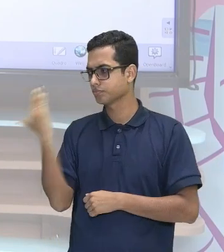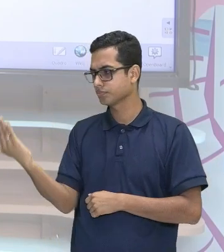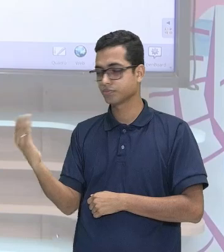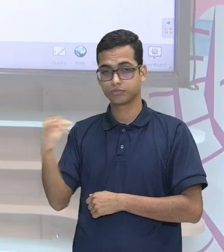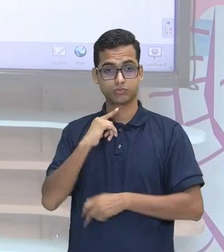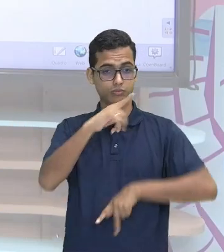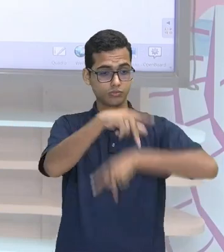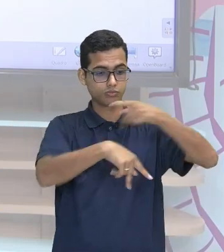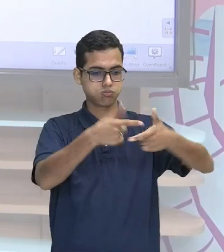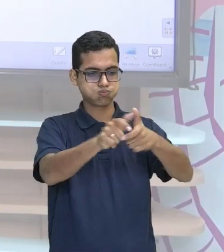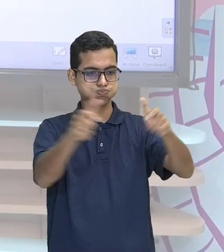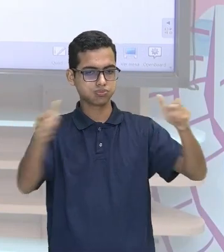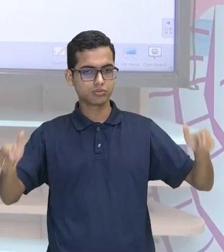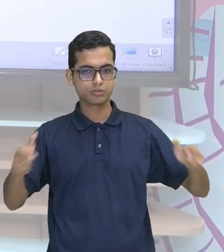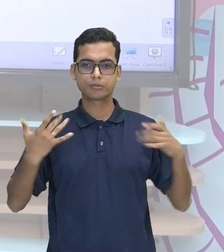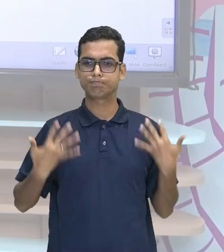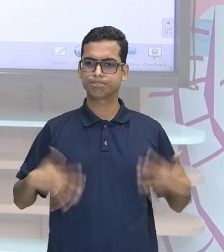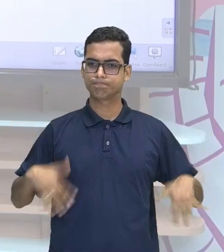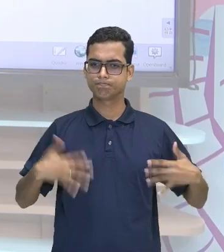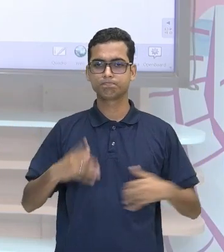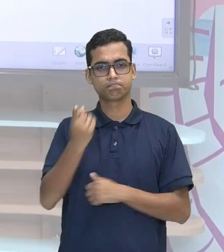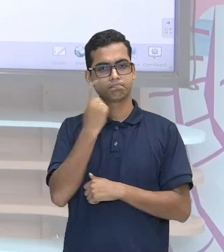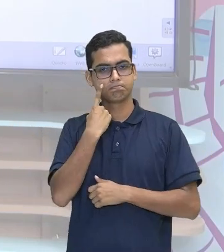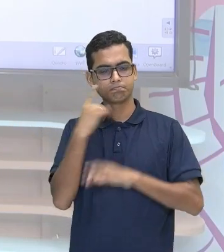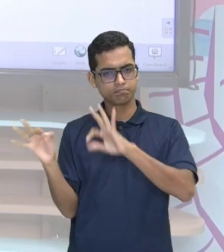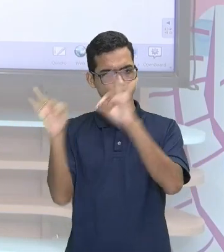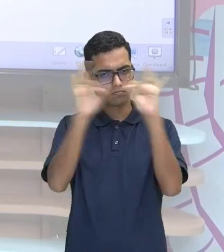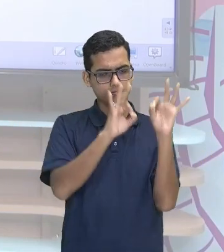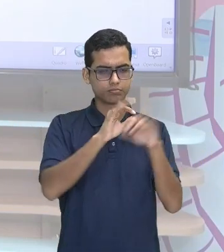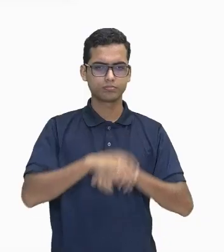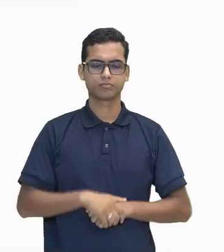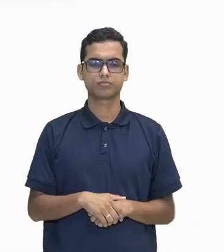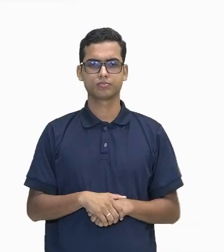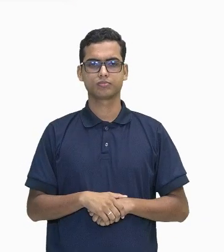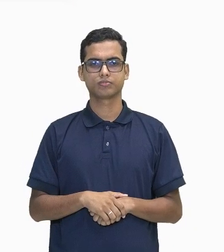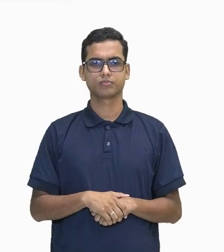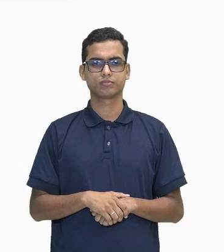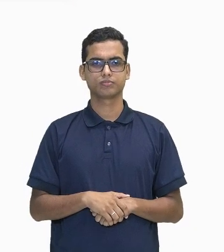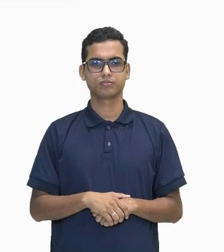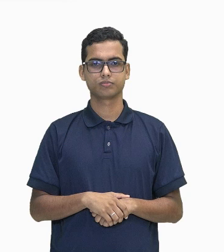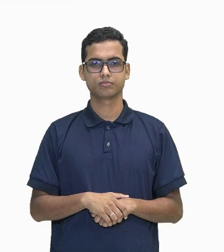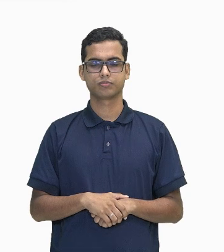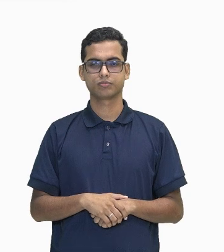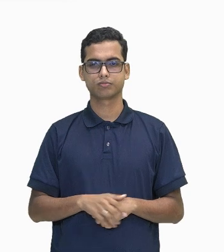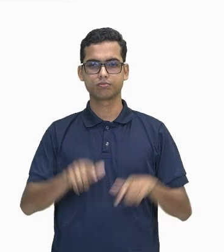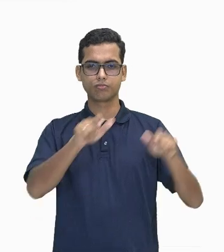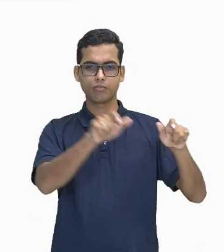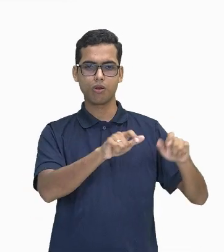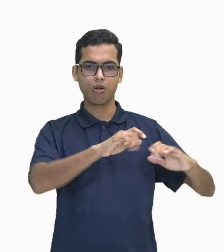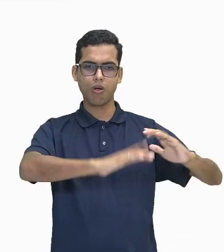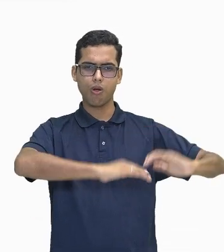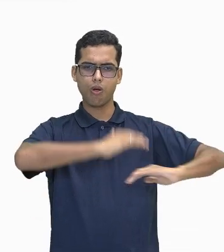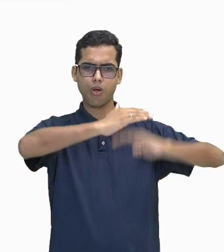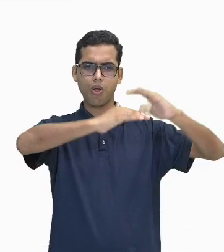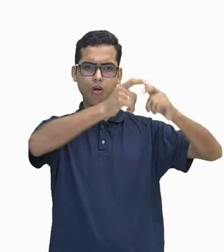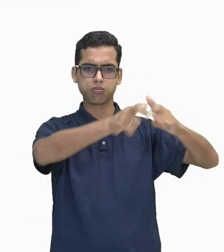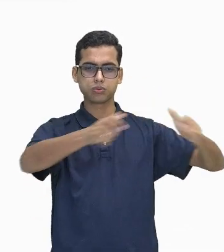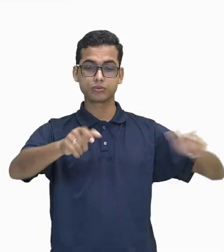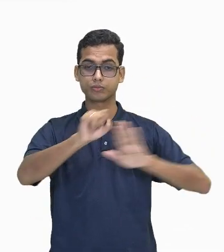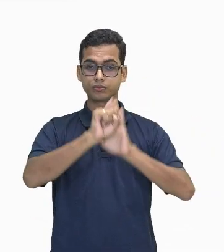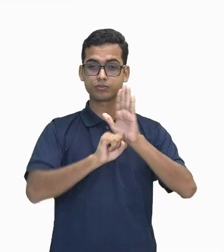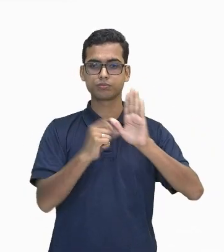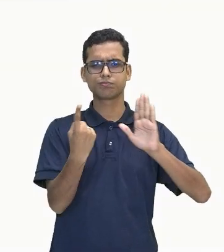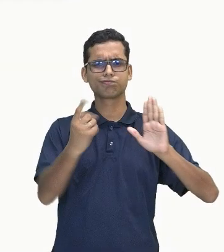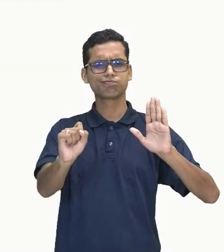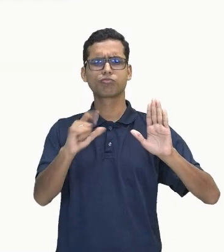também observa. E aí nós temos o desenvolvimento das cidades. Aí nós temos, a partir do século XVIII, o que a gente